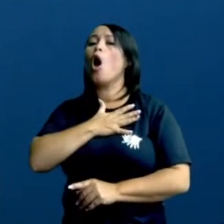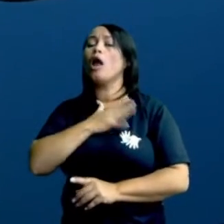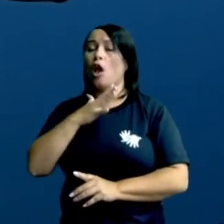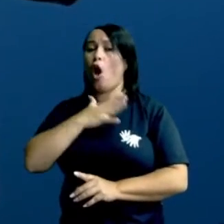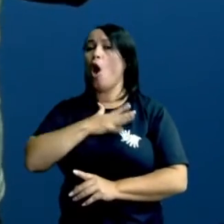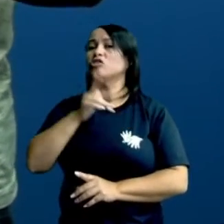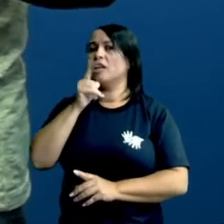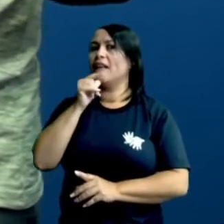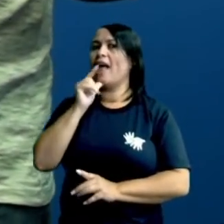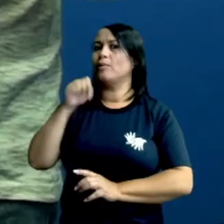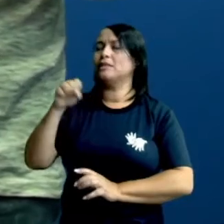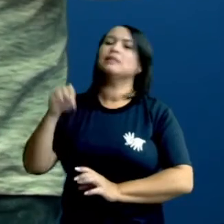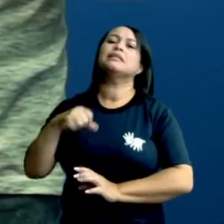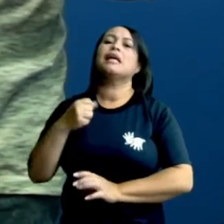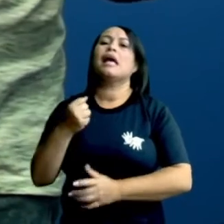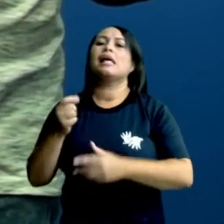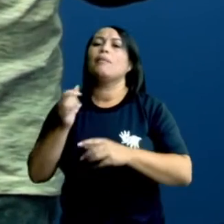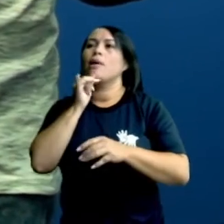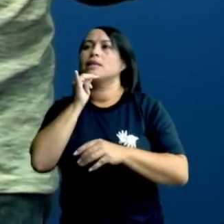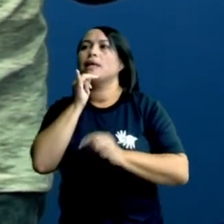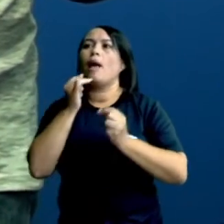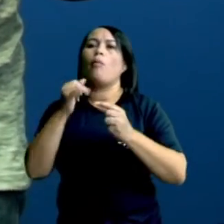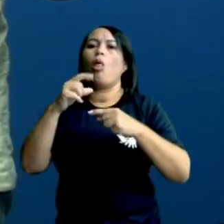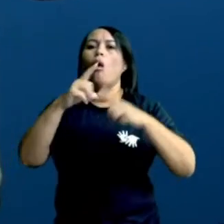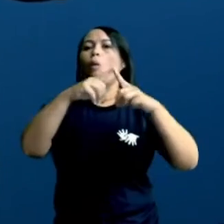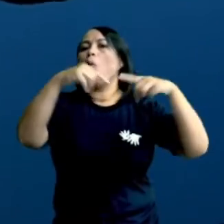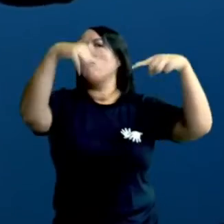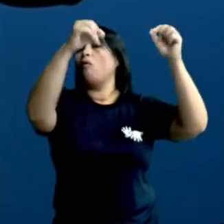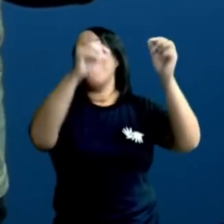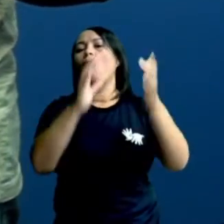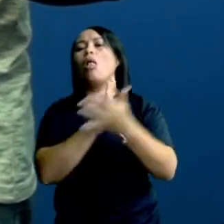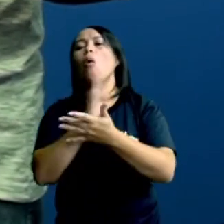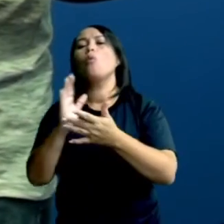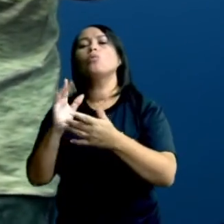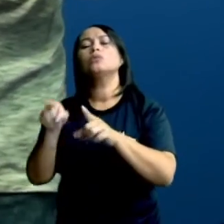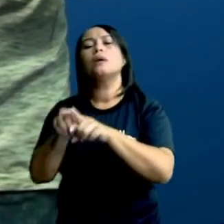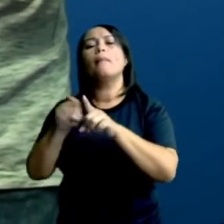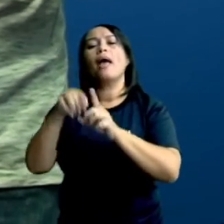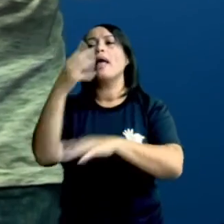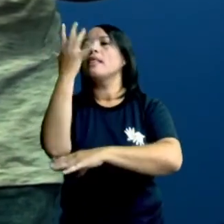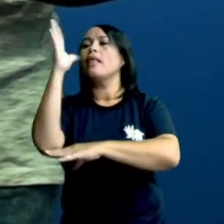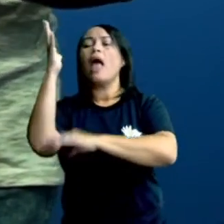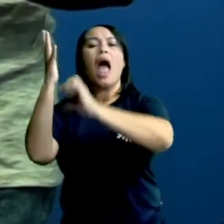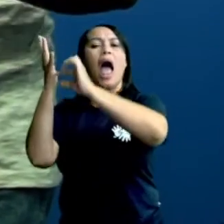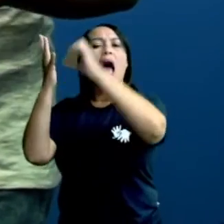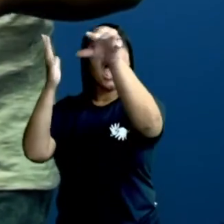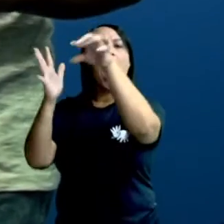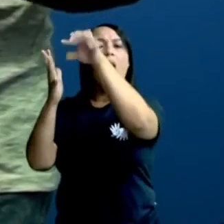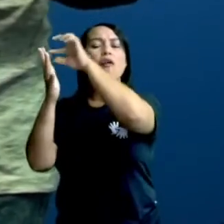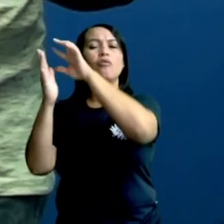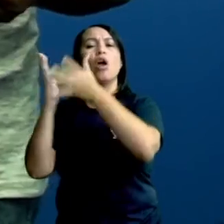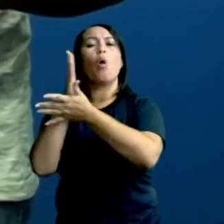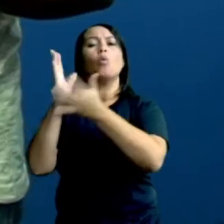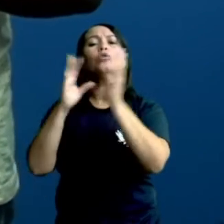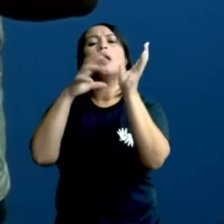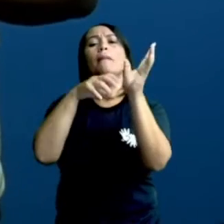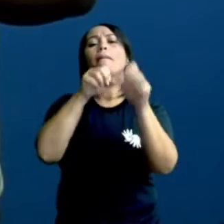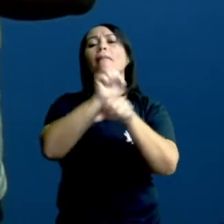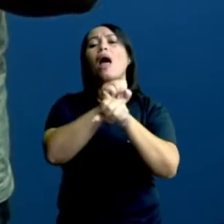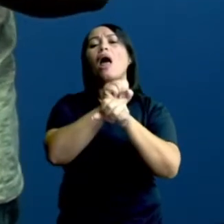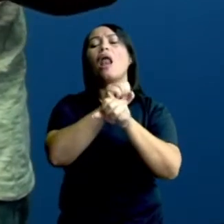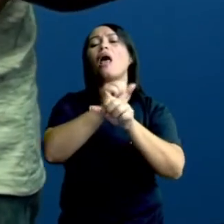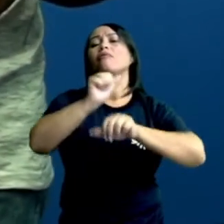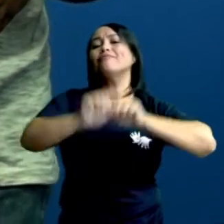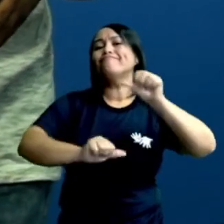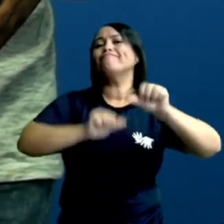e com matéria orgânica, com restos de folha, restos de galhos de árvores, e vai se reproduzindo nessa matéria